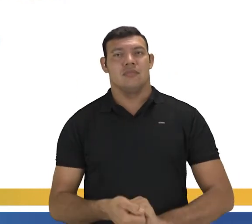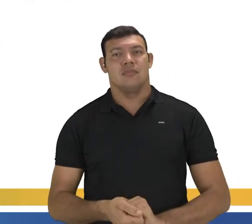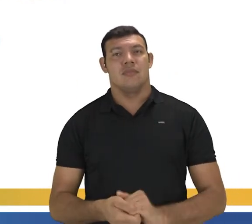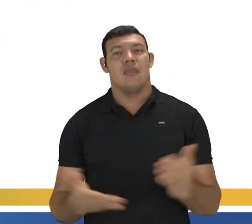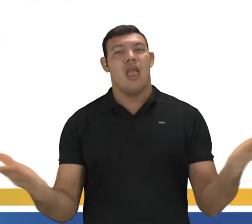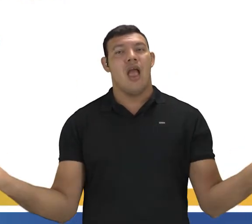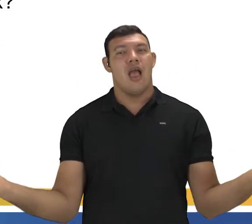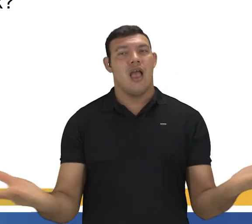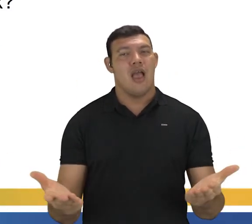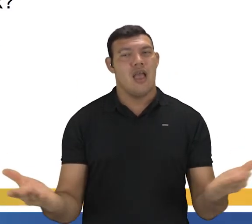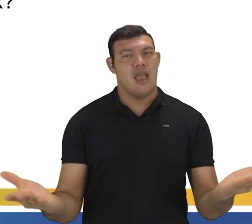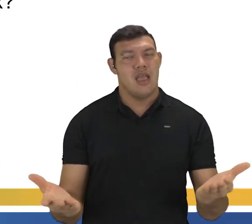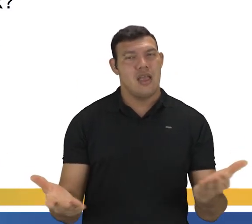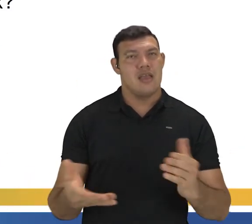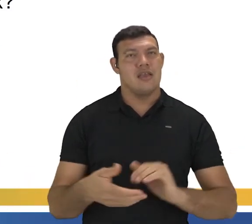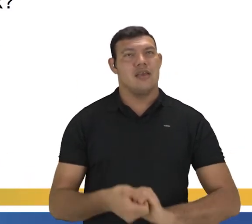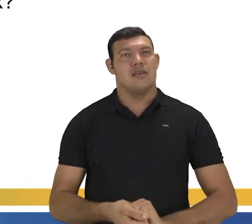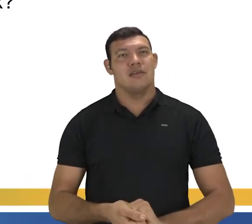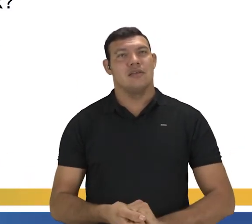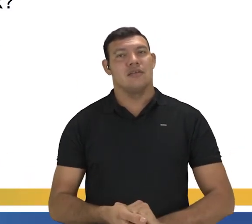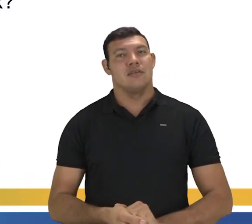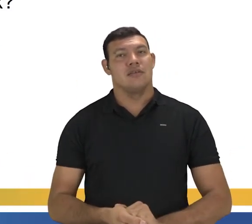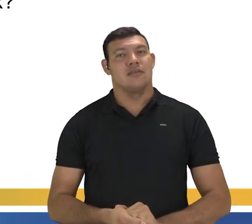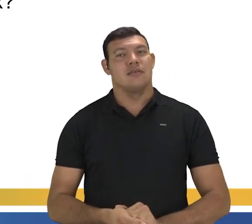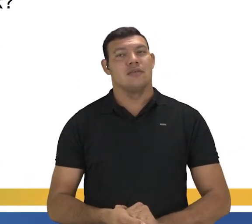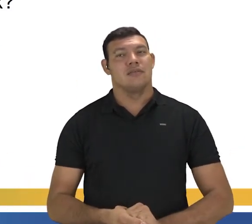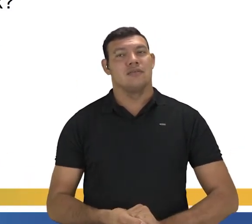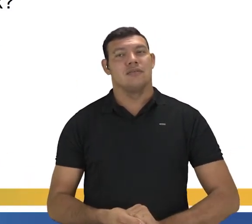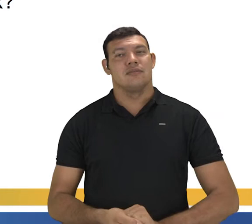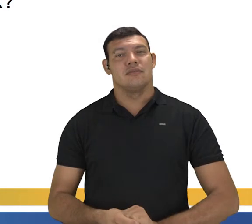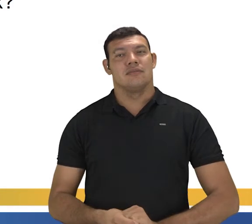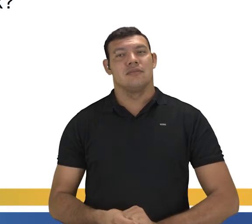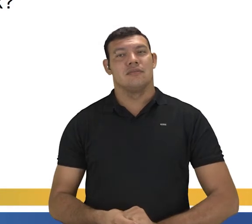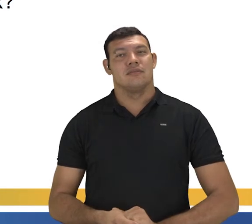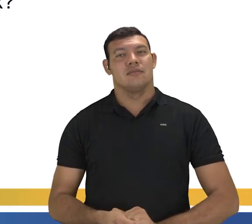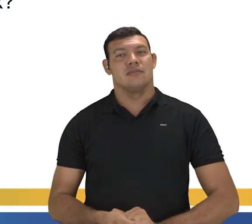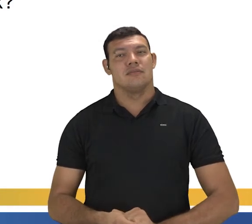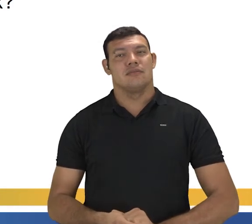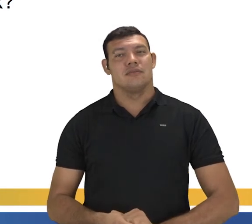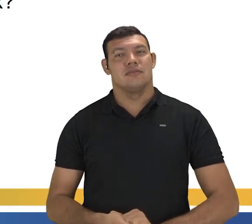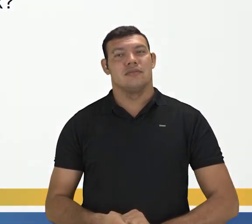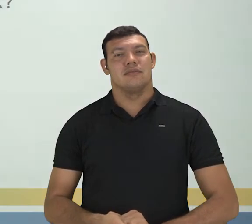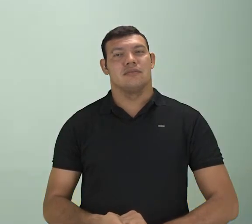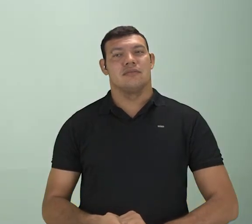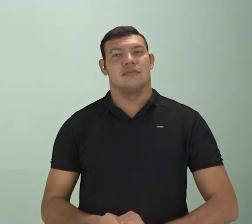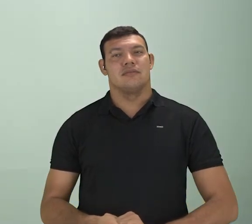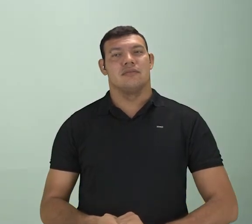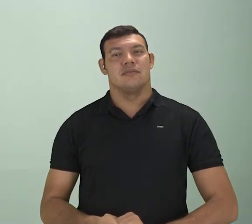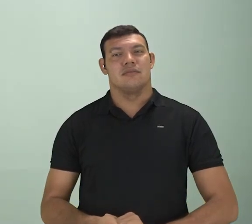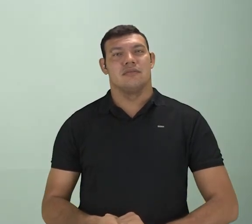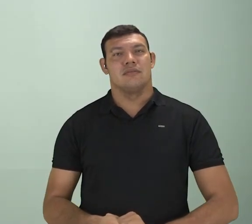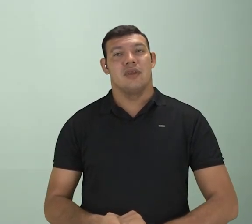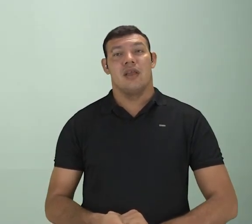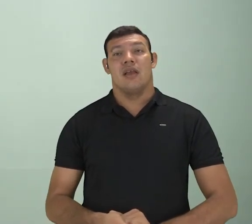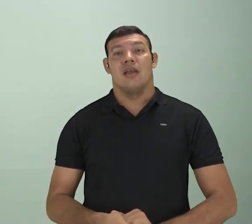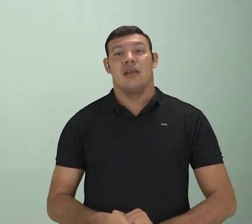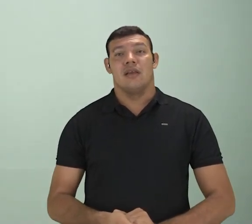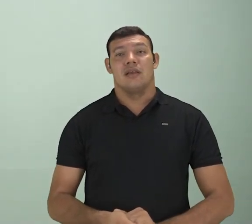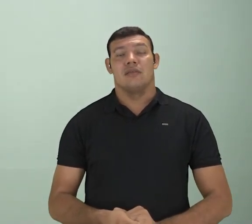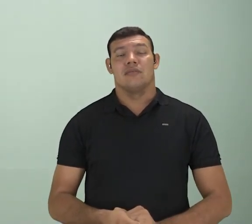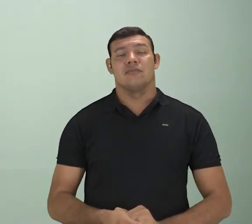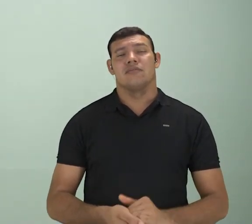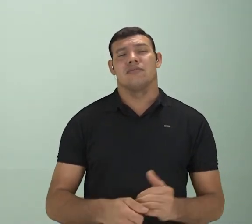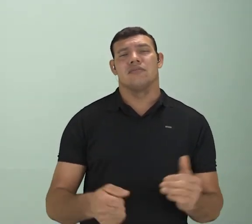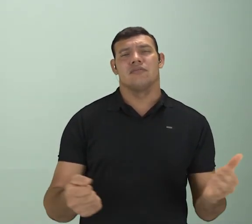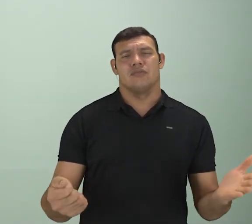agora now let's go and sciences and hangouts just a shock